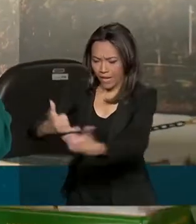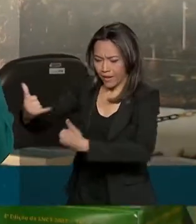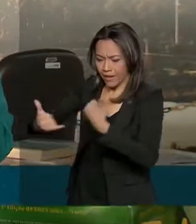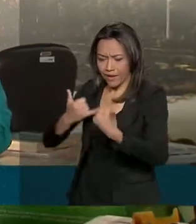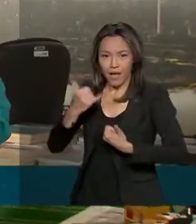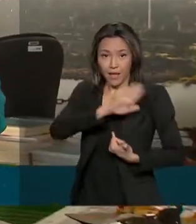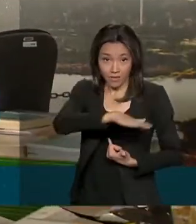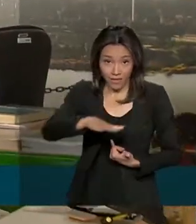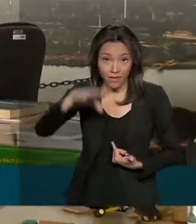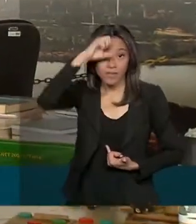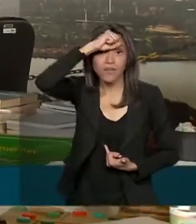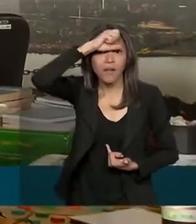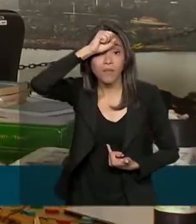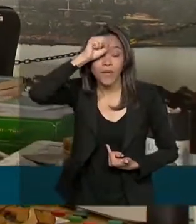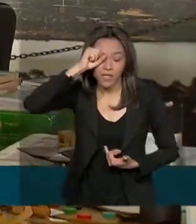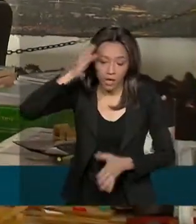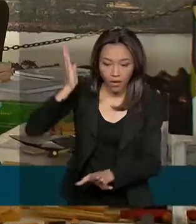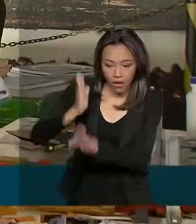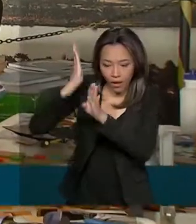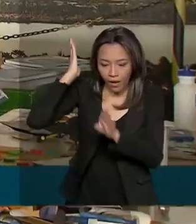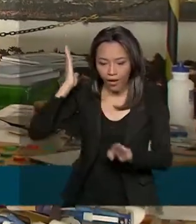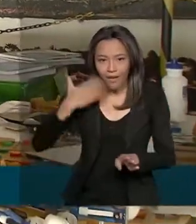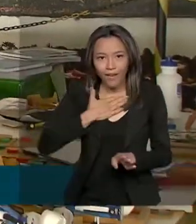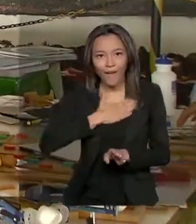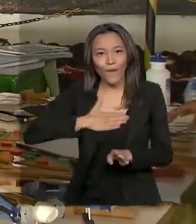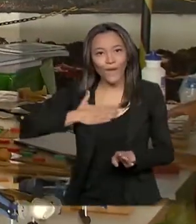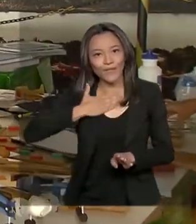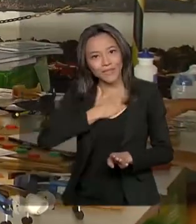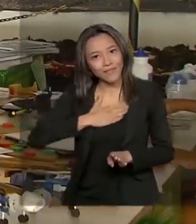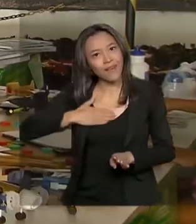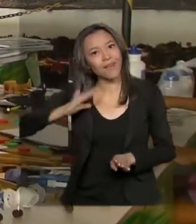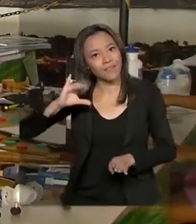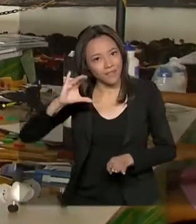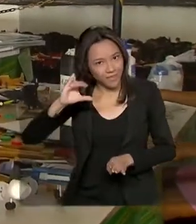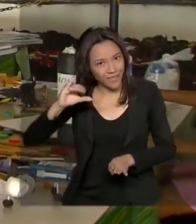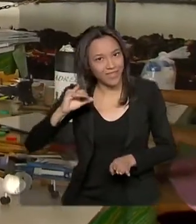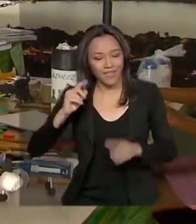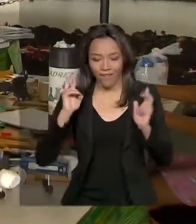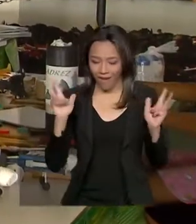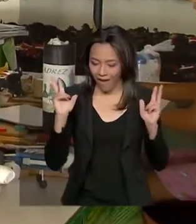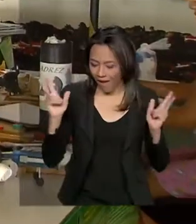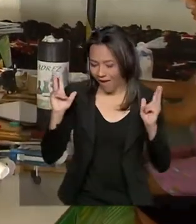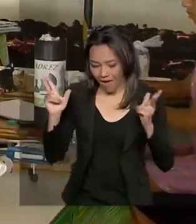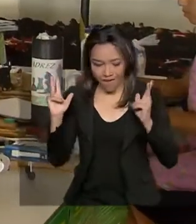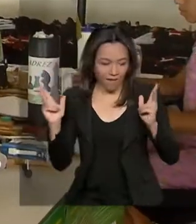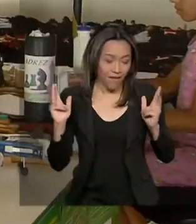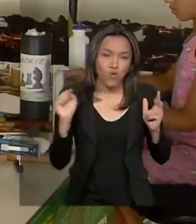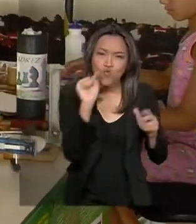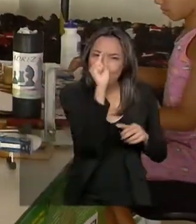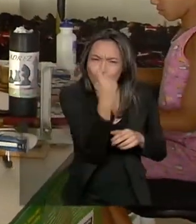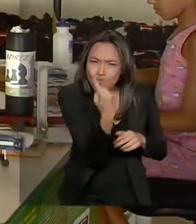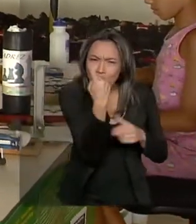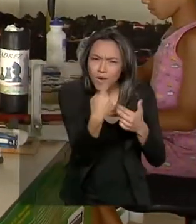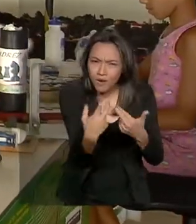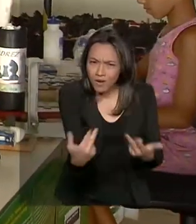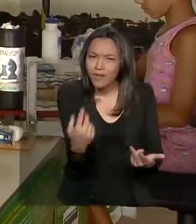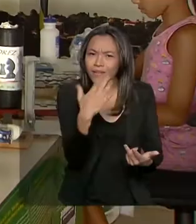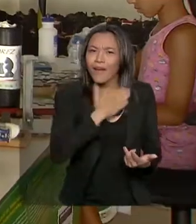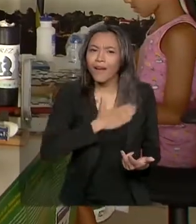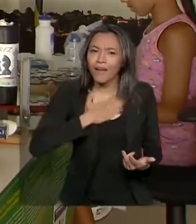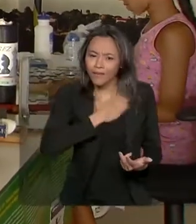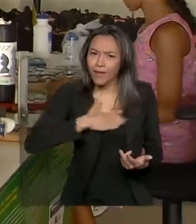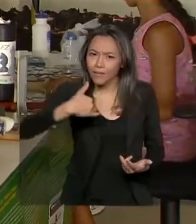criançada aprende a descobrir e gostar de ciência com diversão. Um dos itens que tem agradado a